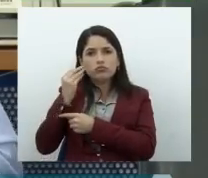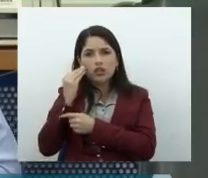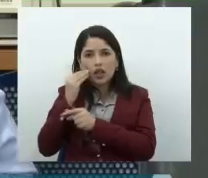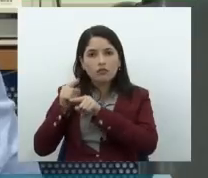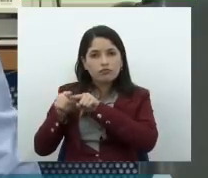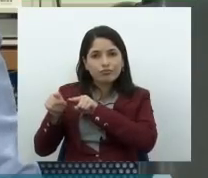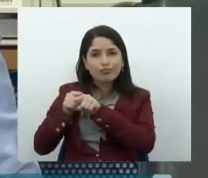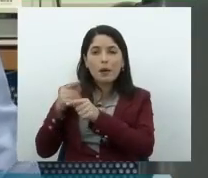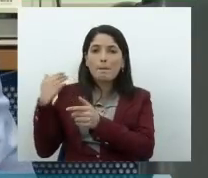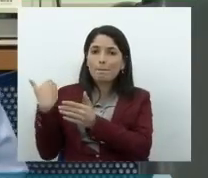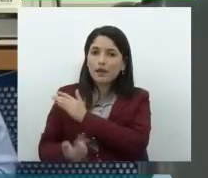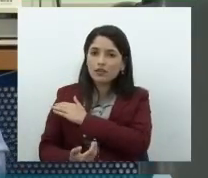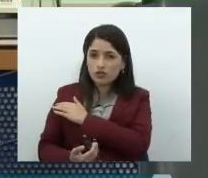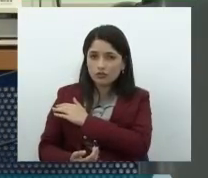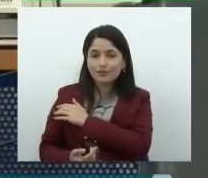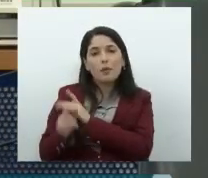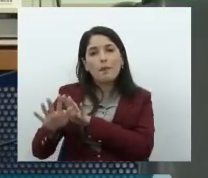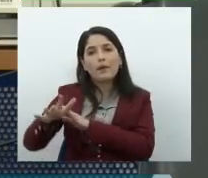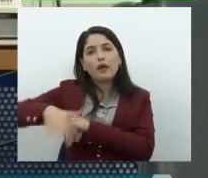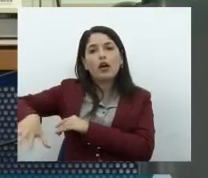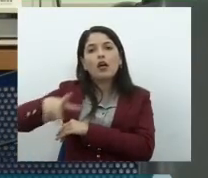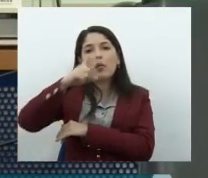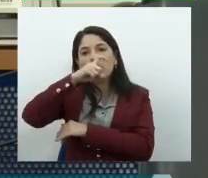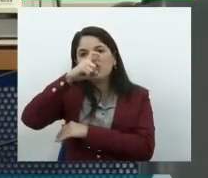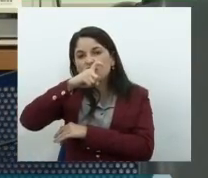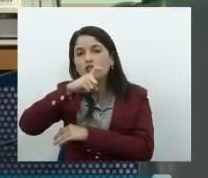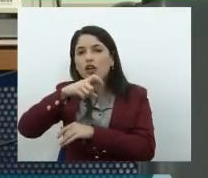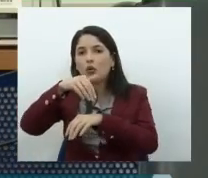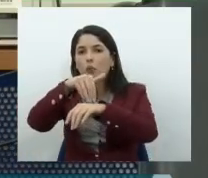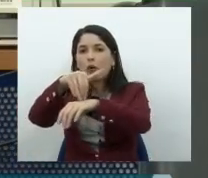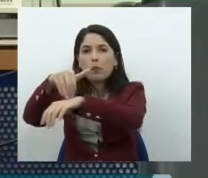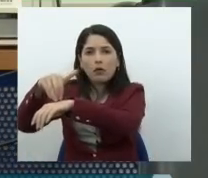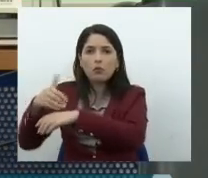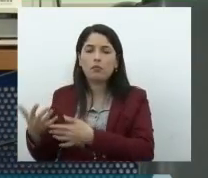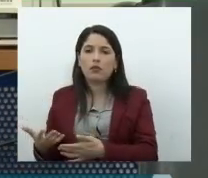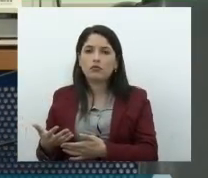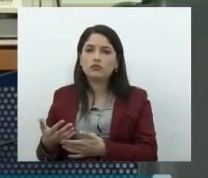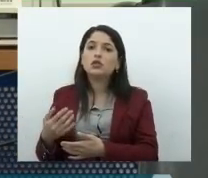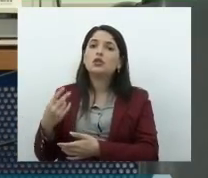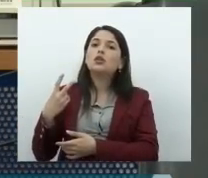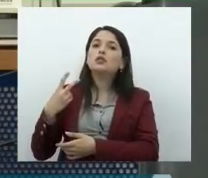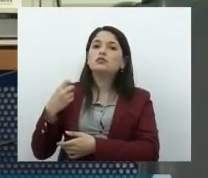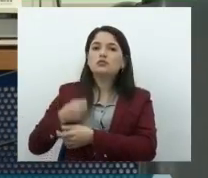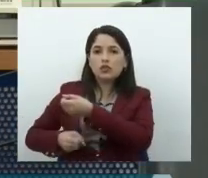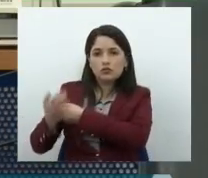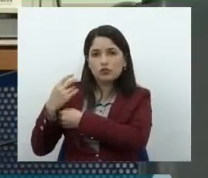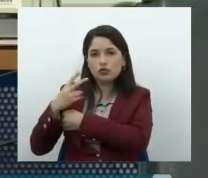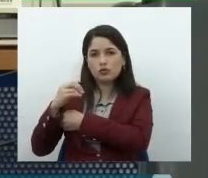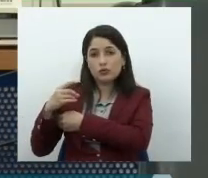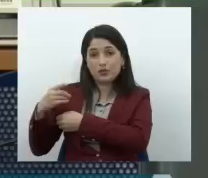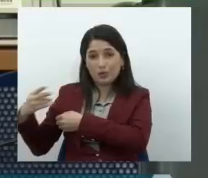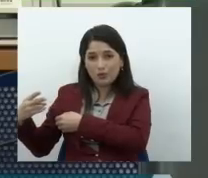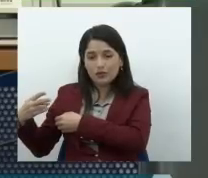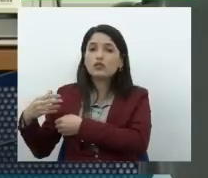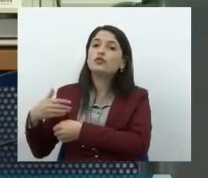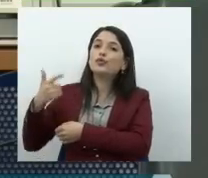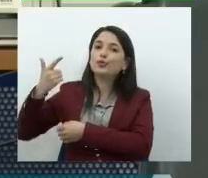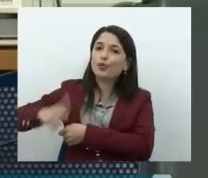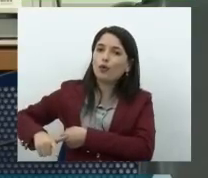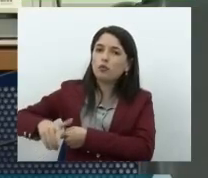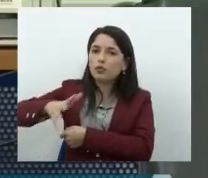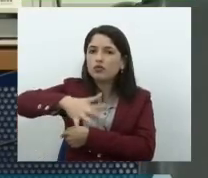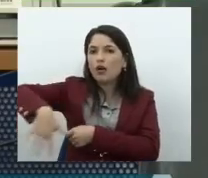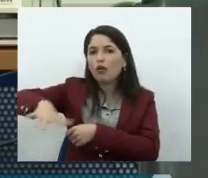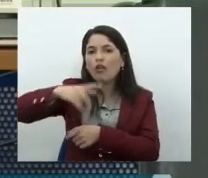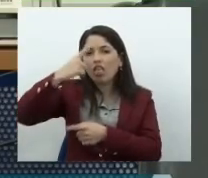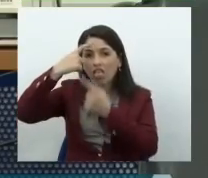eu disputei por mentiras. E agora eu vejo de novo disputar uma eleição por essa máquina que está aí e que eu não